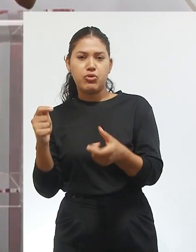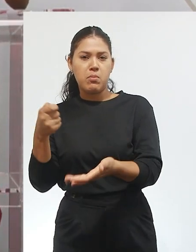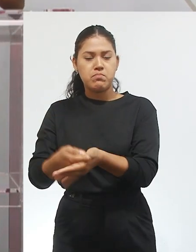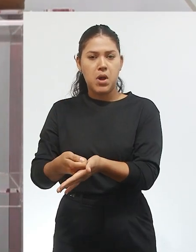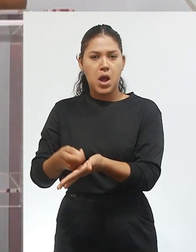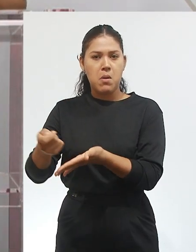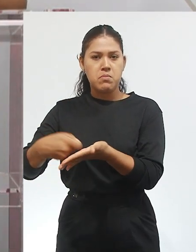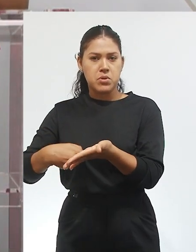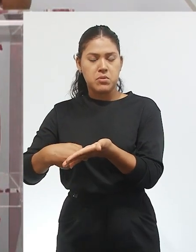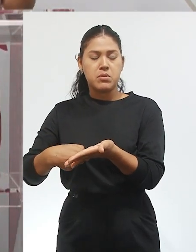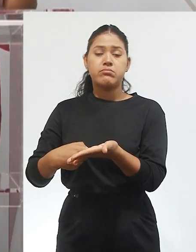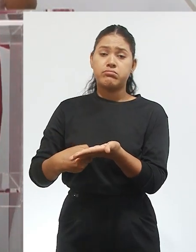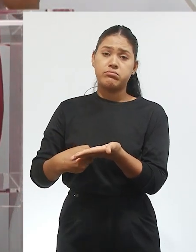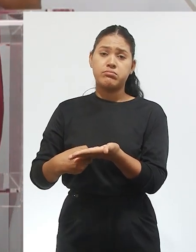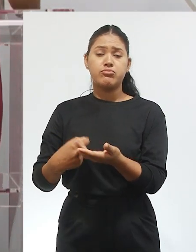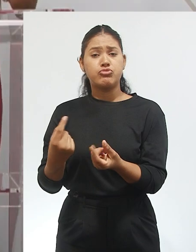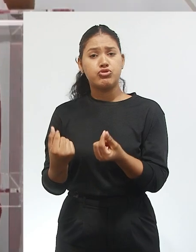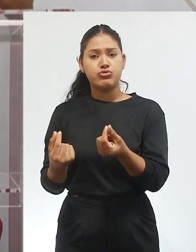seriam